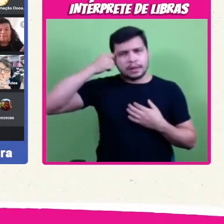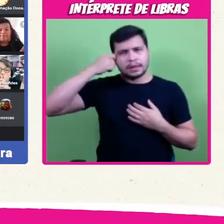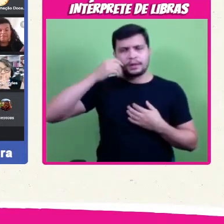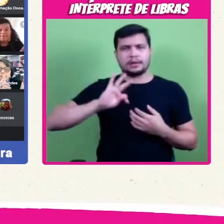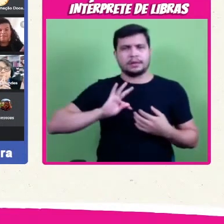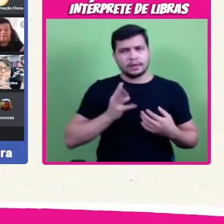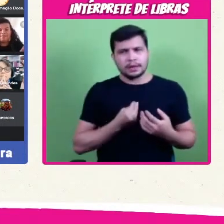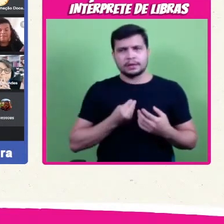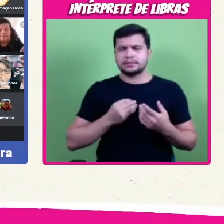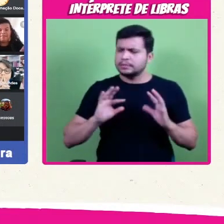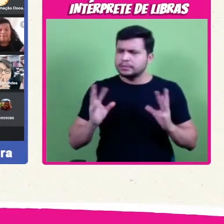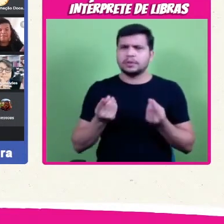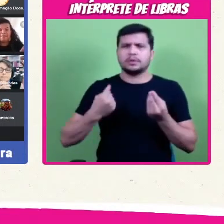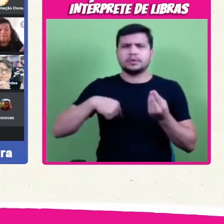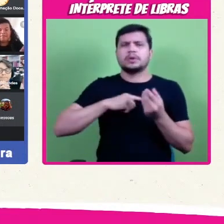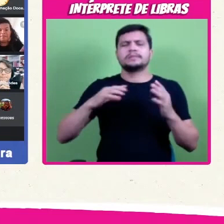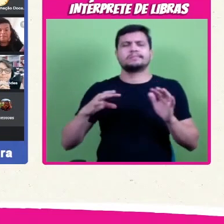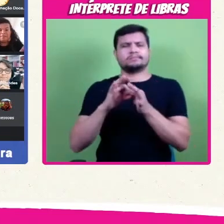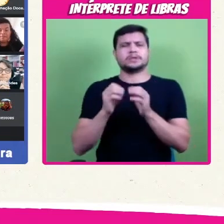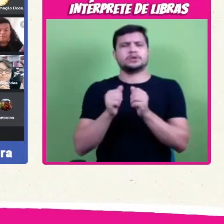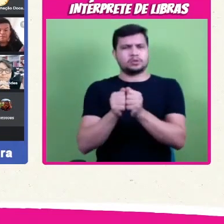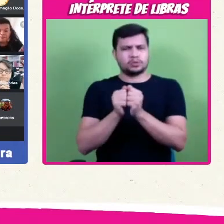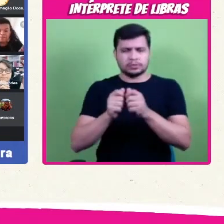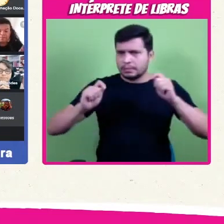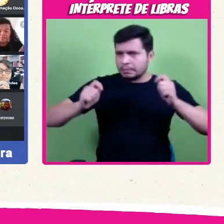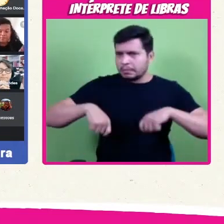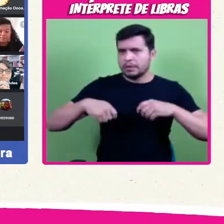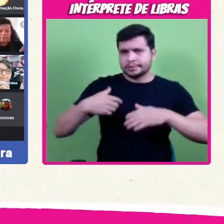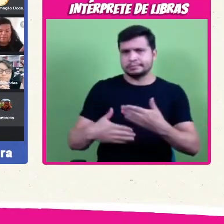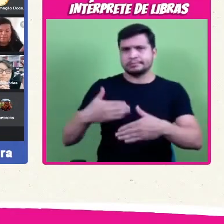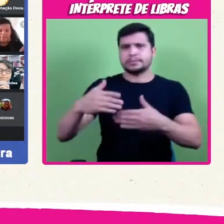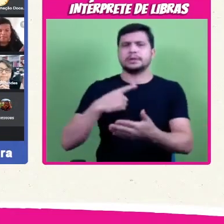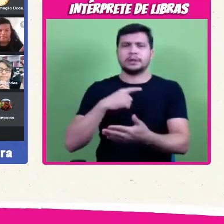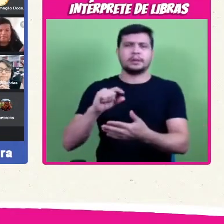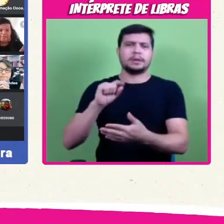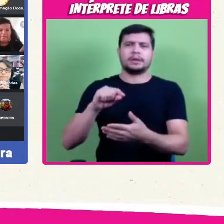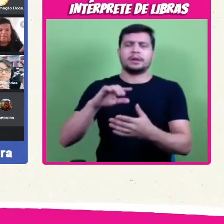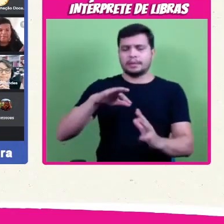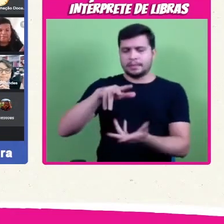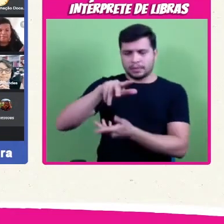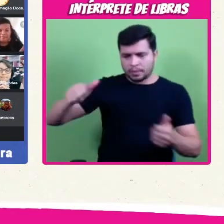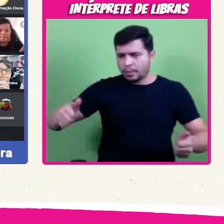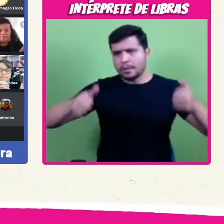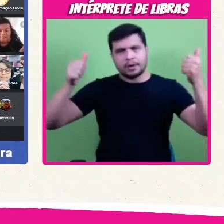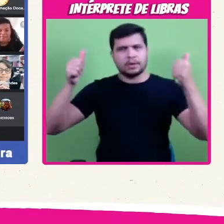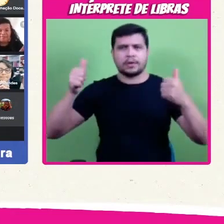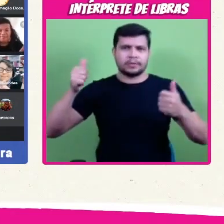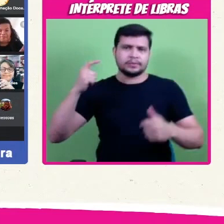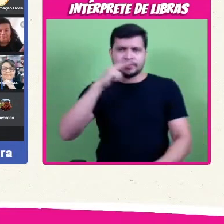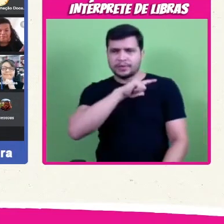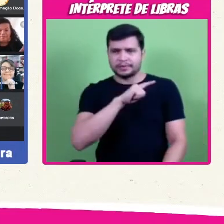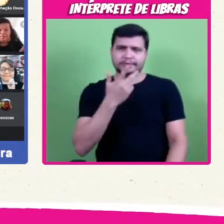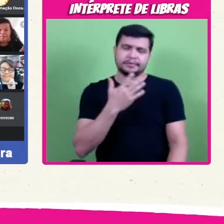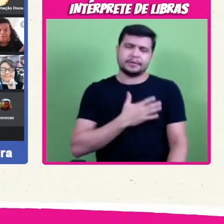todos juntos e unidos para que a gente possa encarar um mundo de uma maneira melhor, tá? Então, foi um prazer